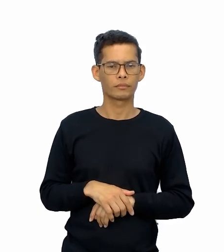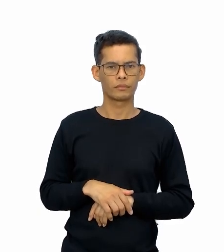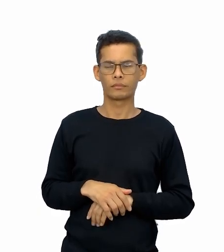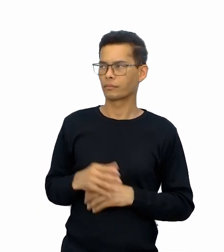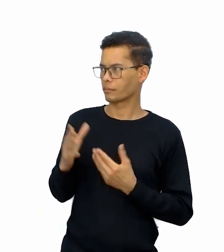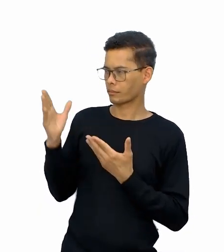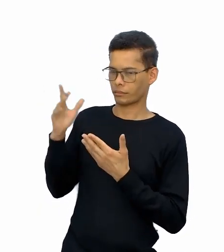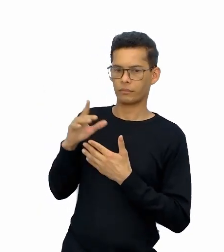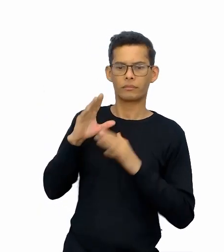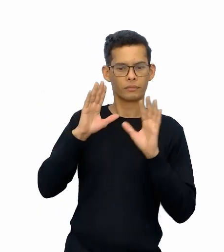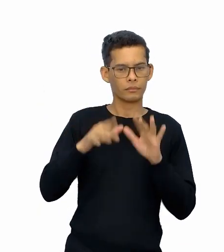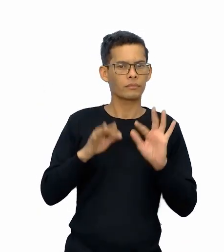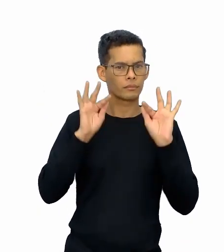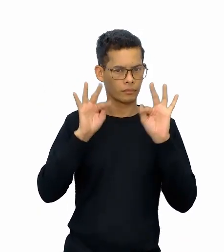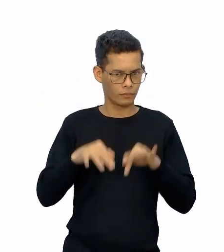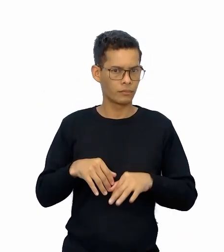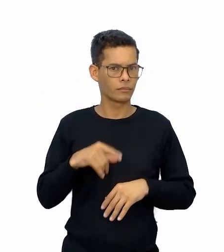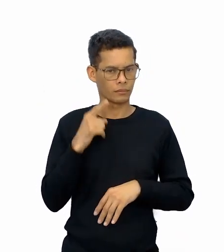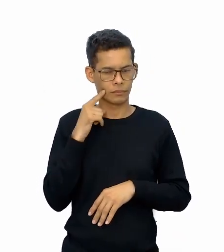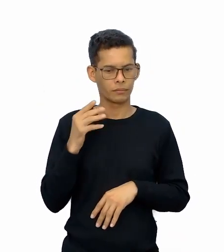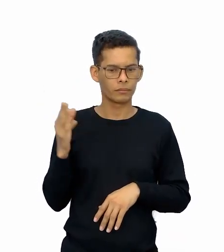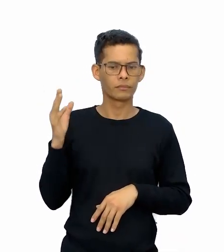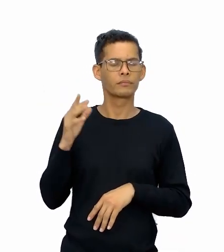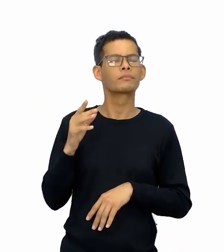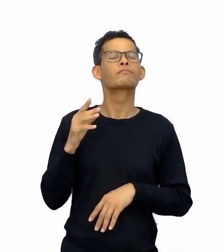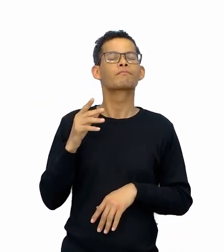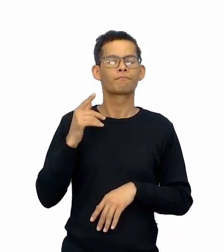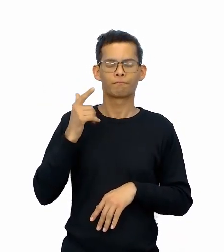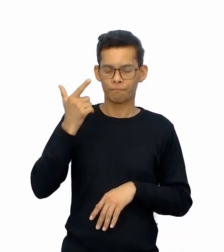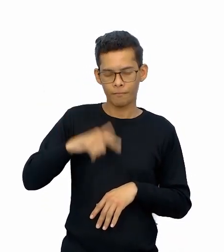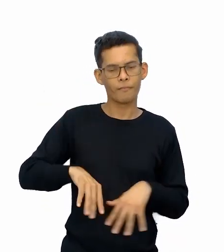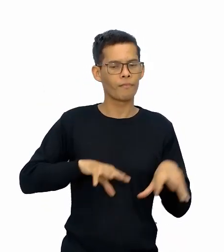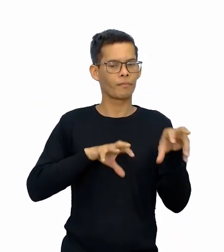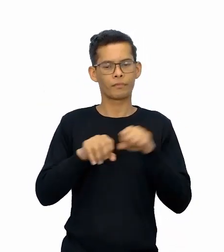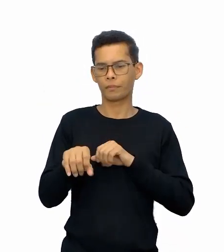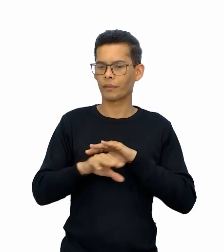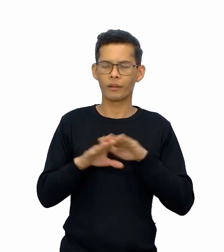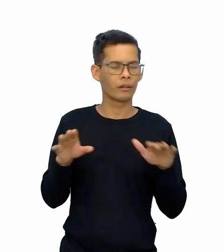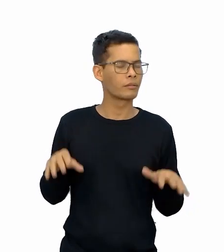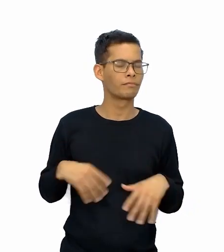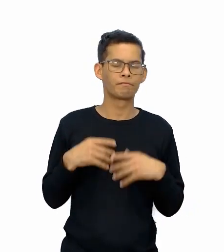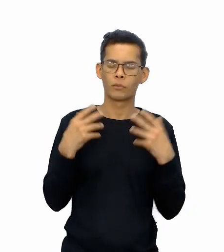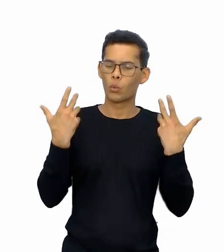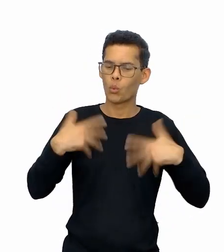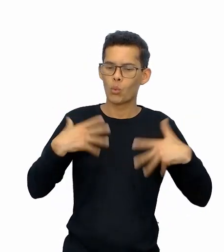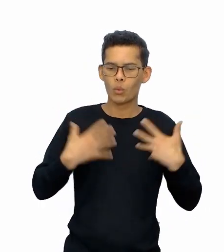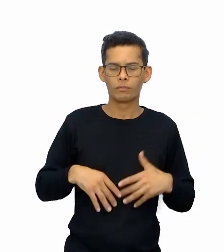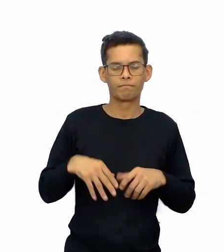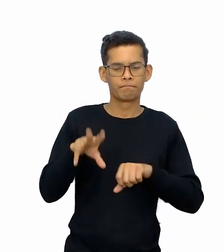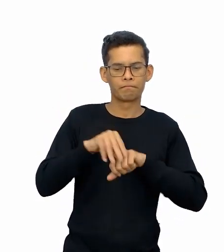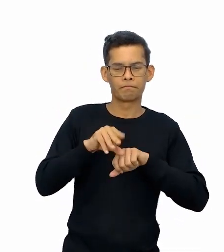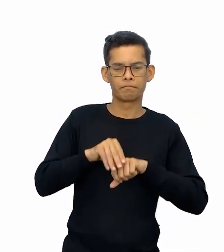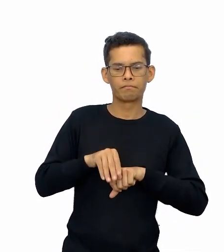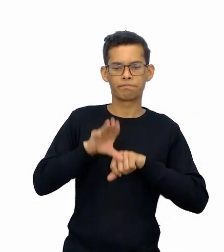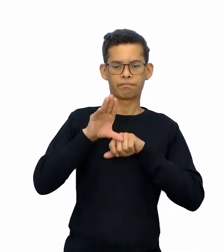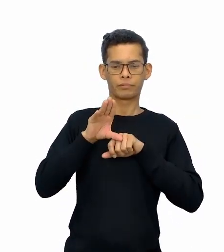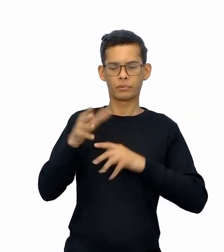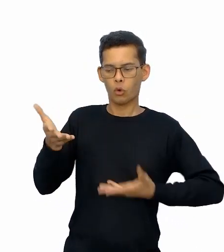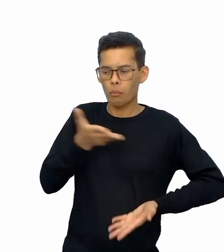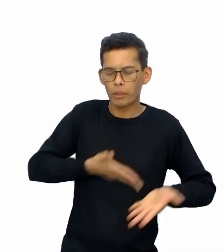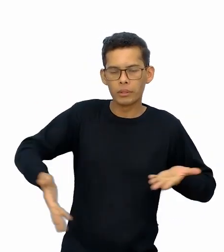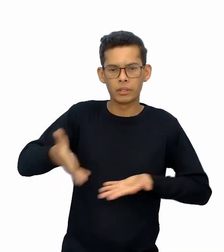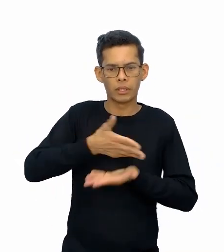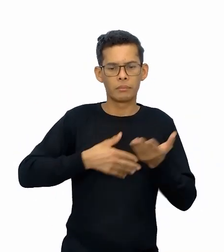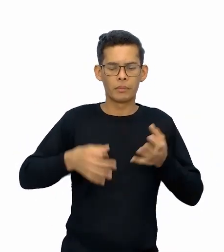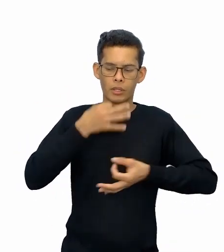Aí, terminando mais um dia muito rico de conhecimento, de compartilhamento